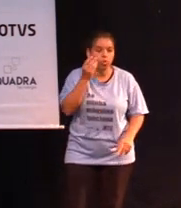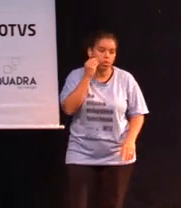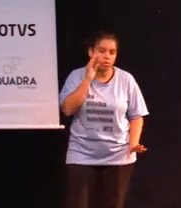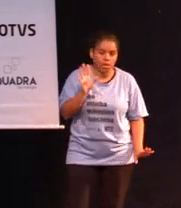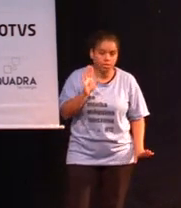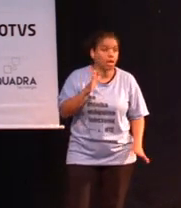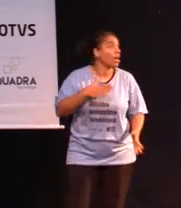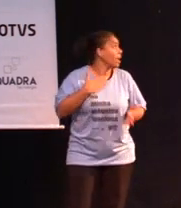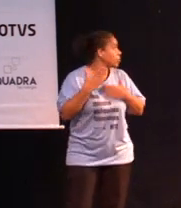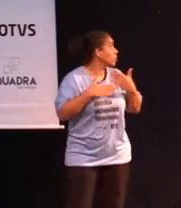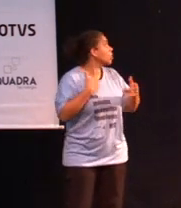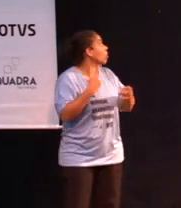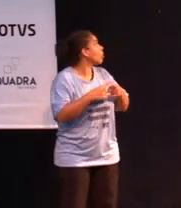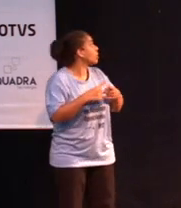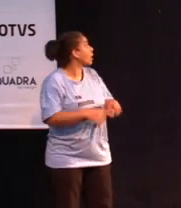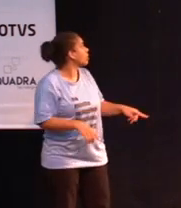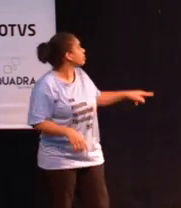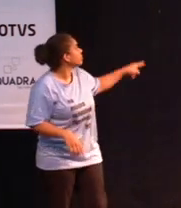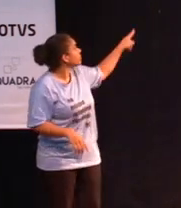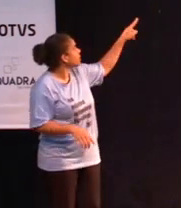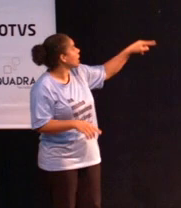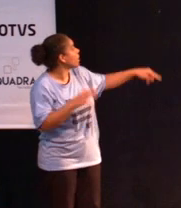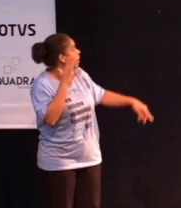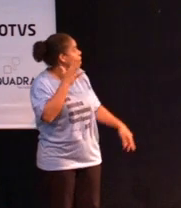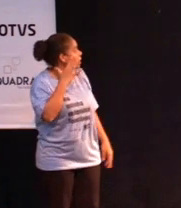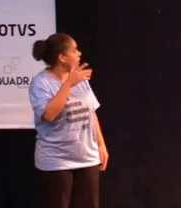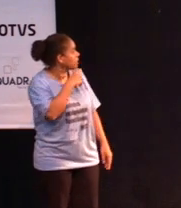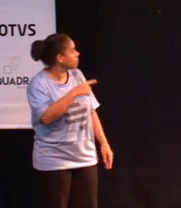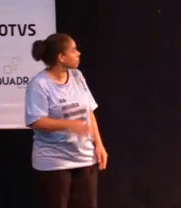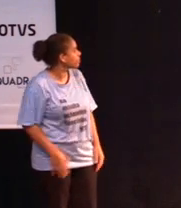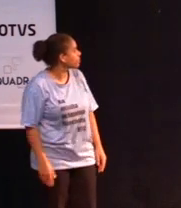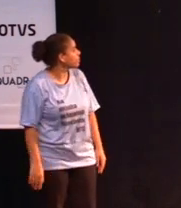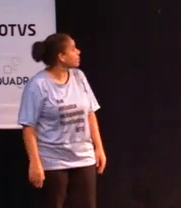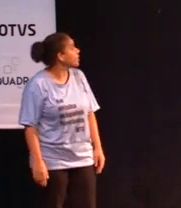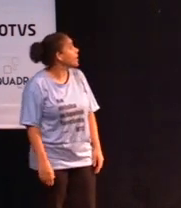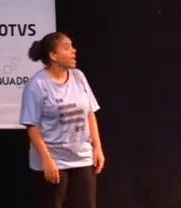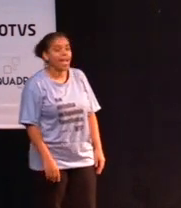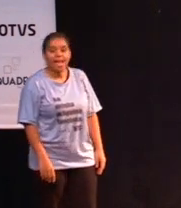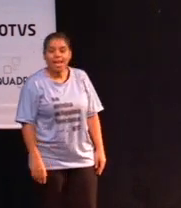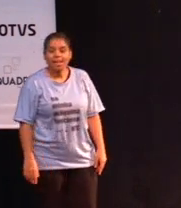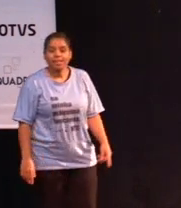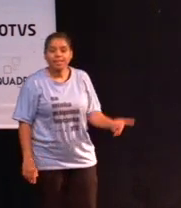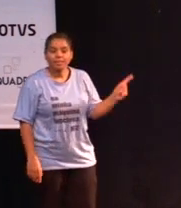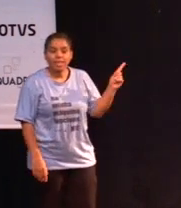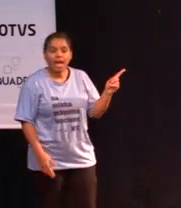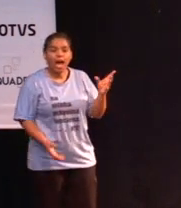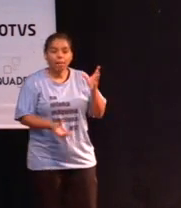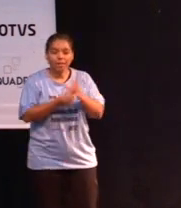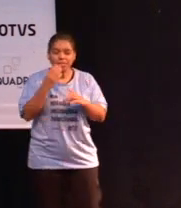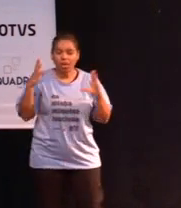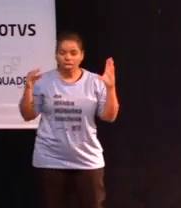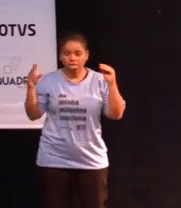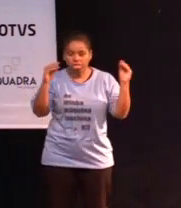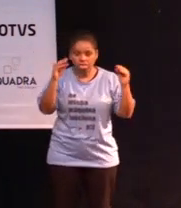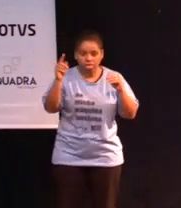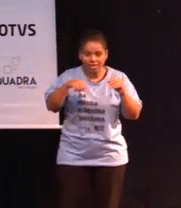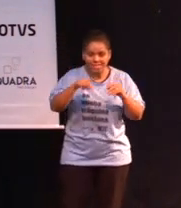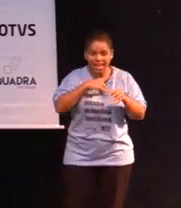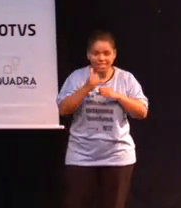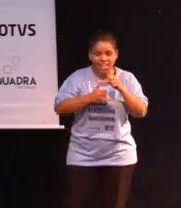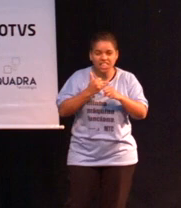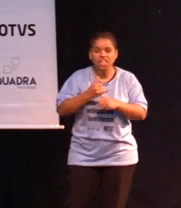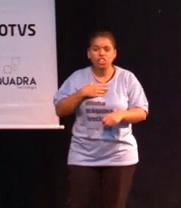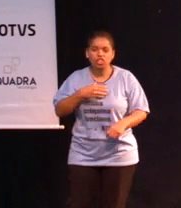porque é assustador imagine aqui ó lembra que apareceu à época um boato na internet que tinha um cara que